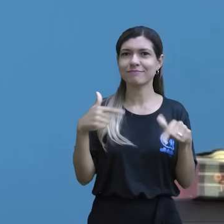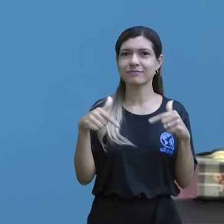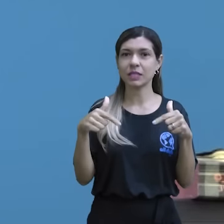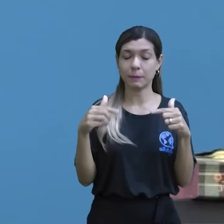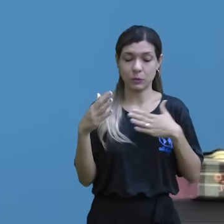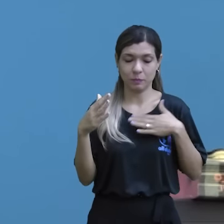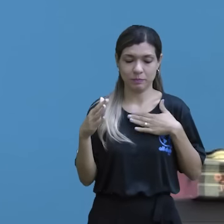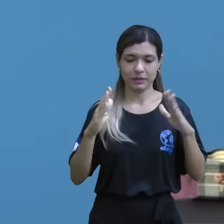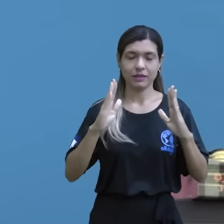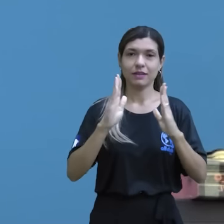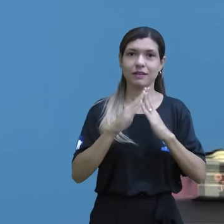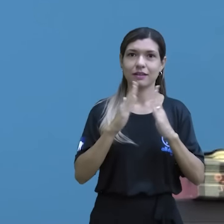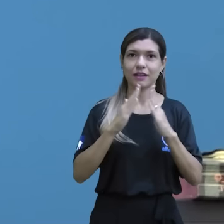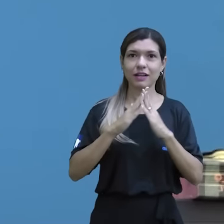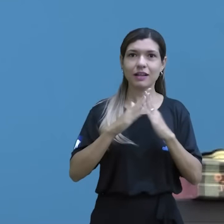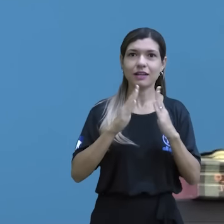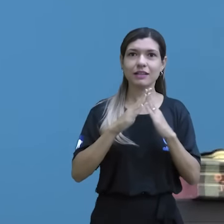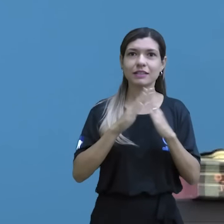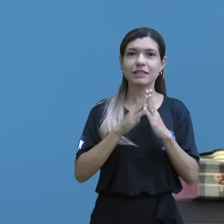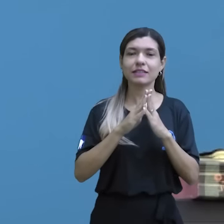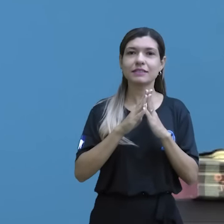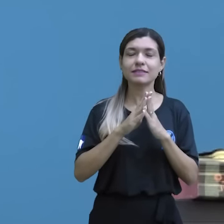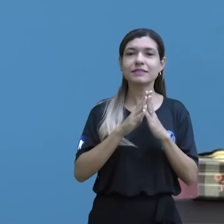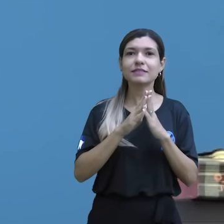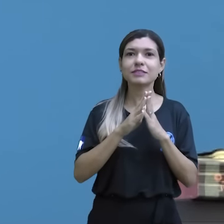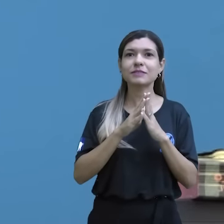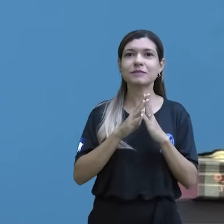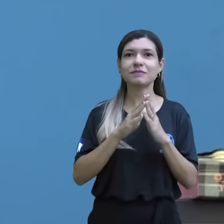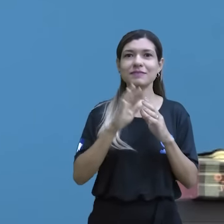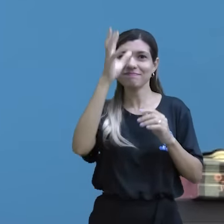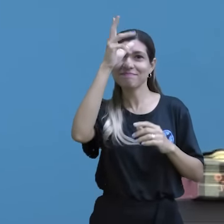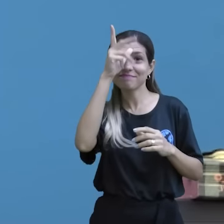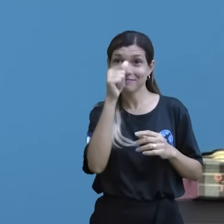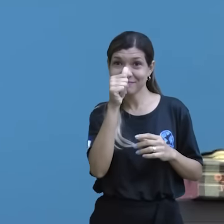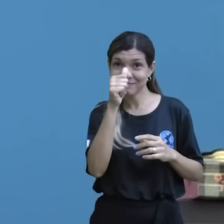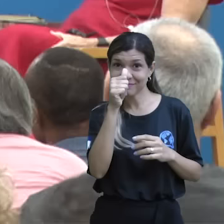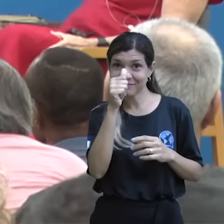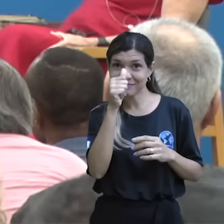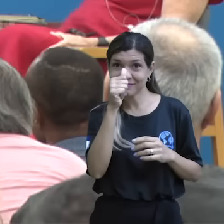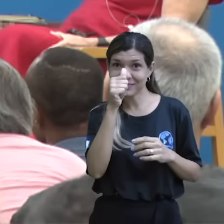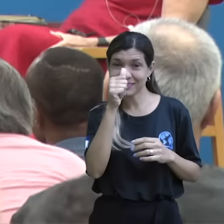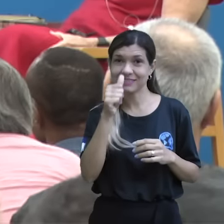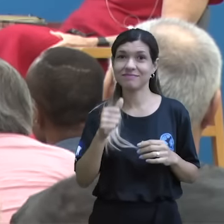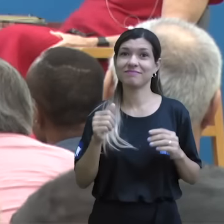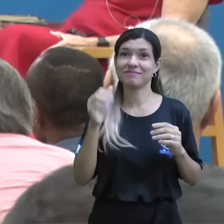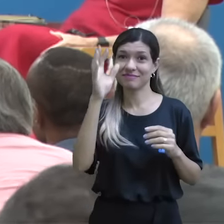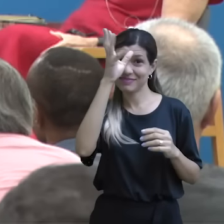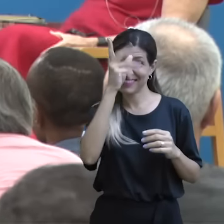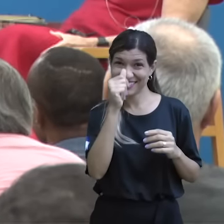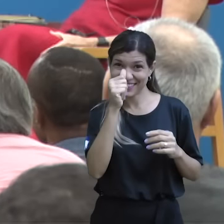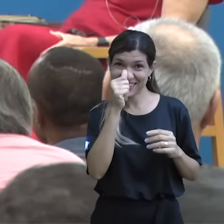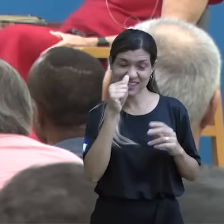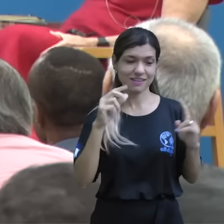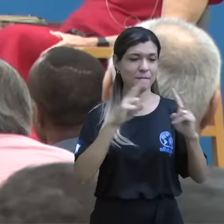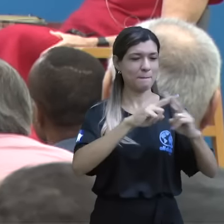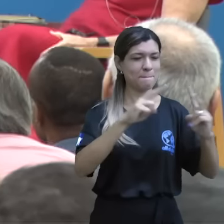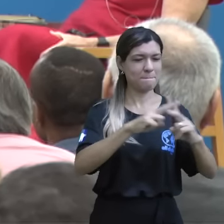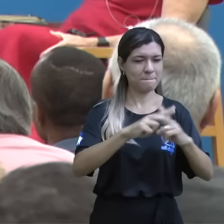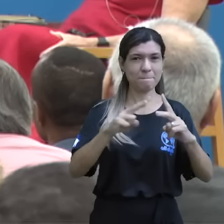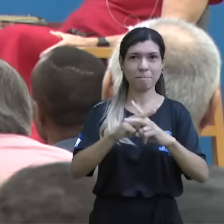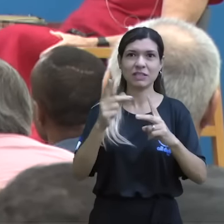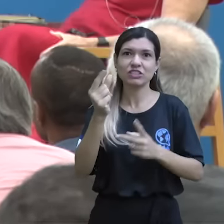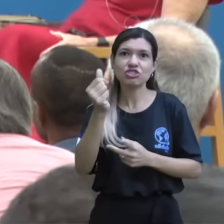por isso que eu gostei tanto dessa pergunta, por isso que eu fiz a brincadeira, né, Rodrigo? Porque Cassie Jones era o Brasil. E quem são os heróis desse de Clara